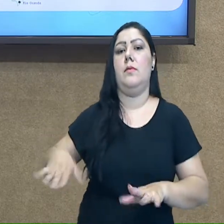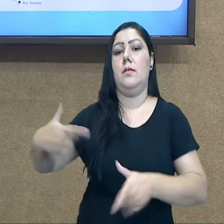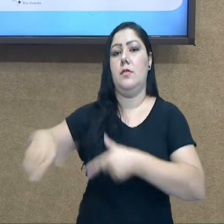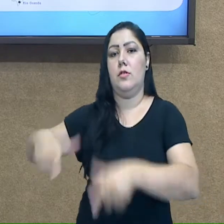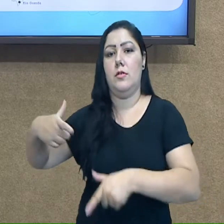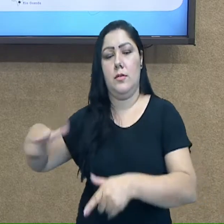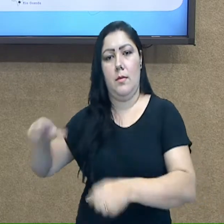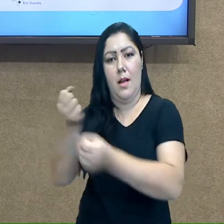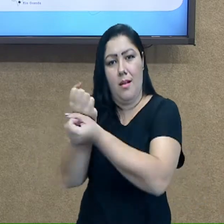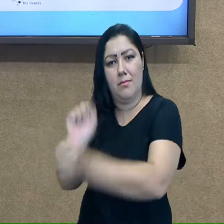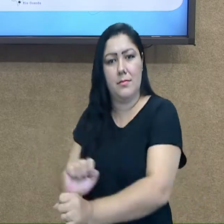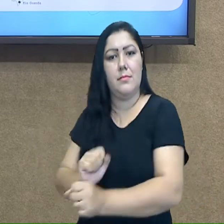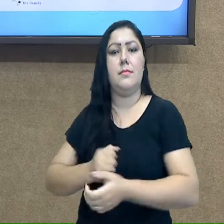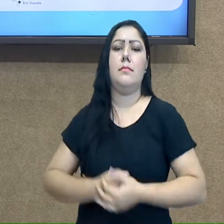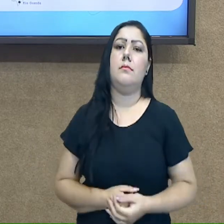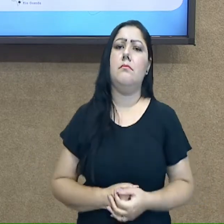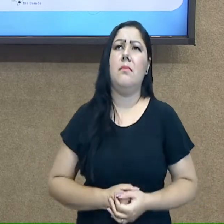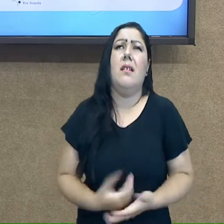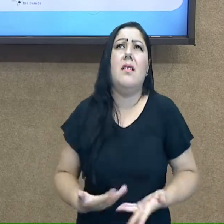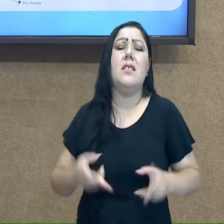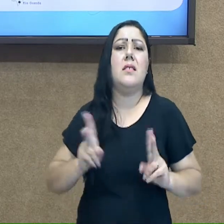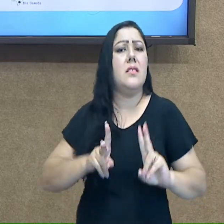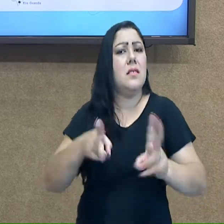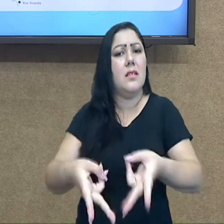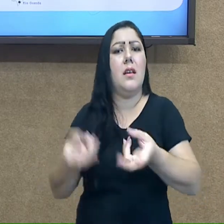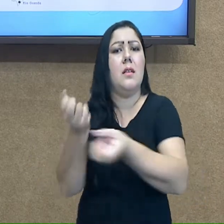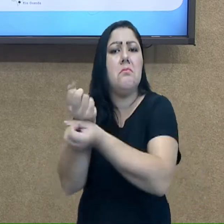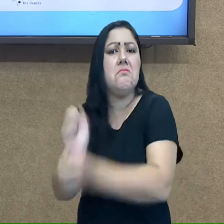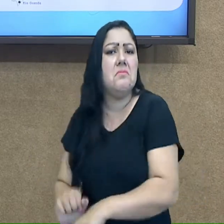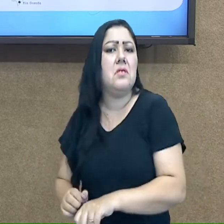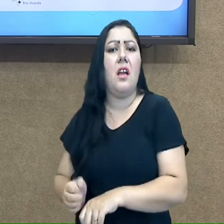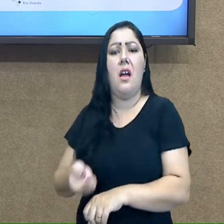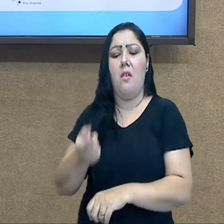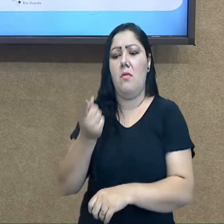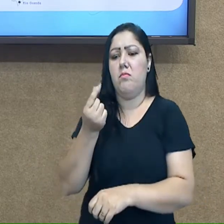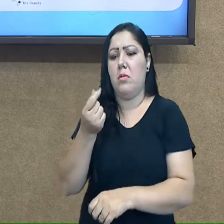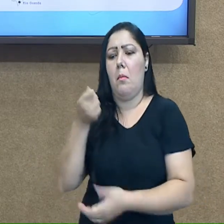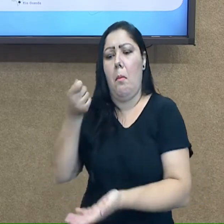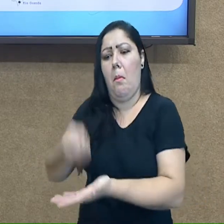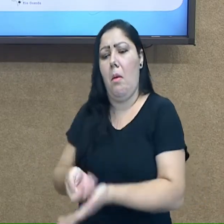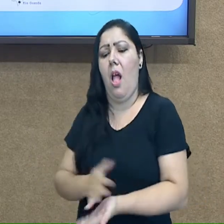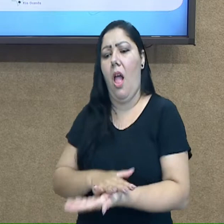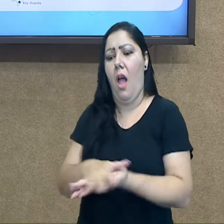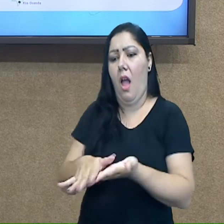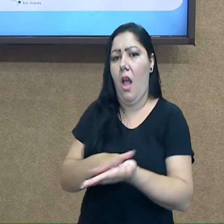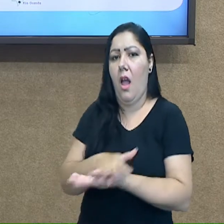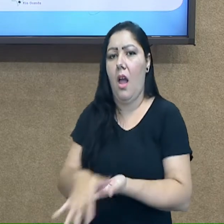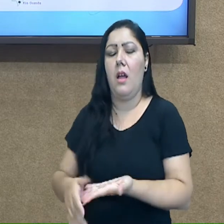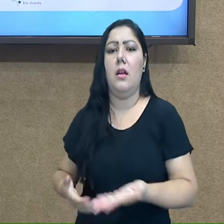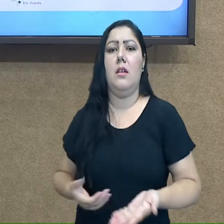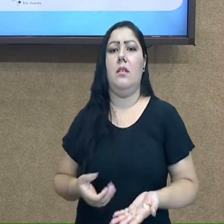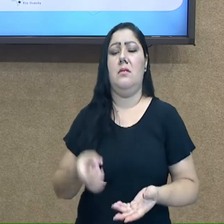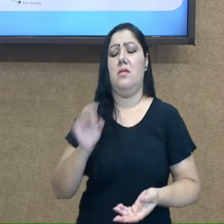né? Sempre foi a forma escrava, sem pagamento, simplesmente